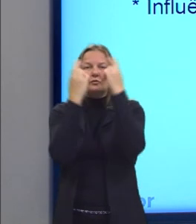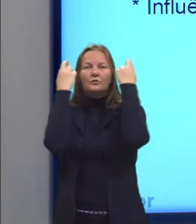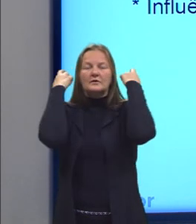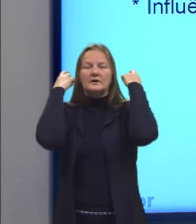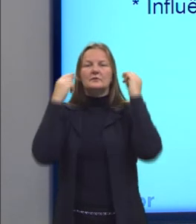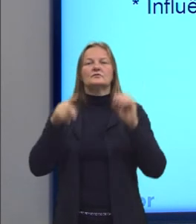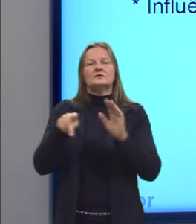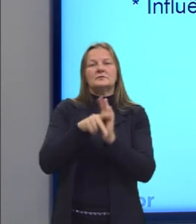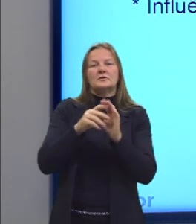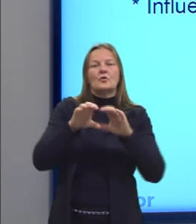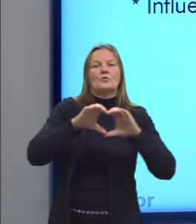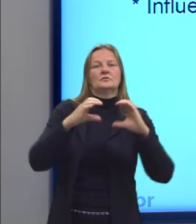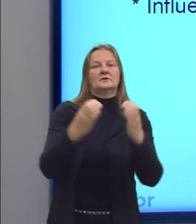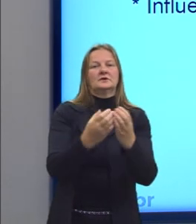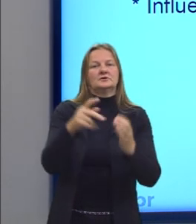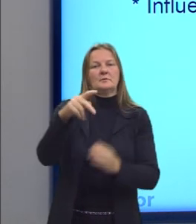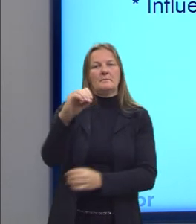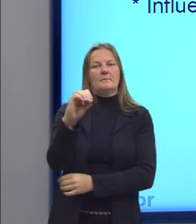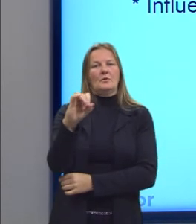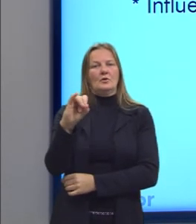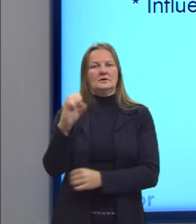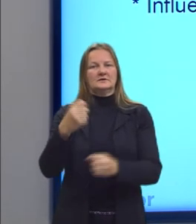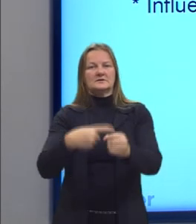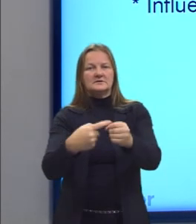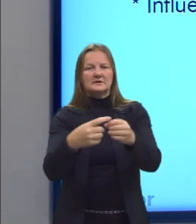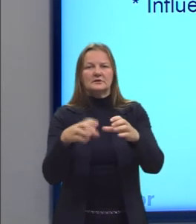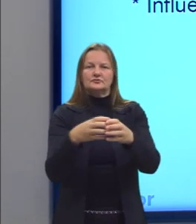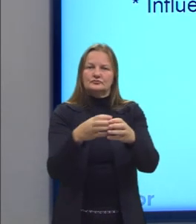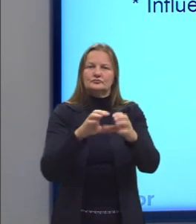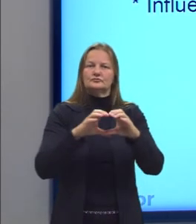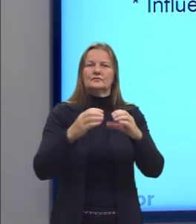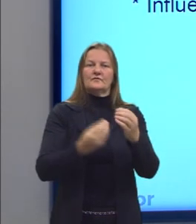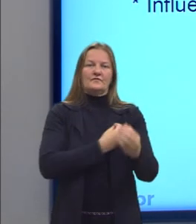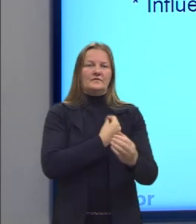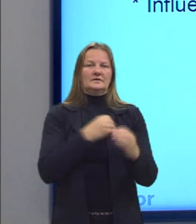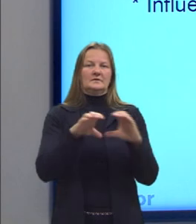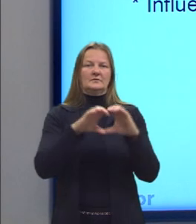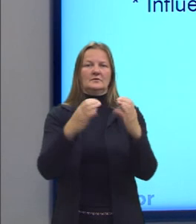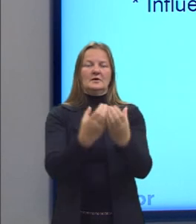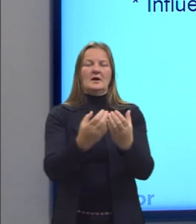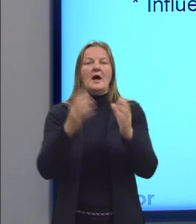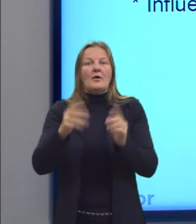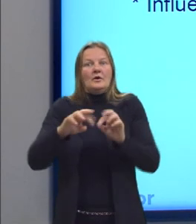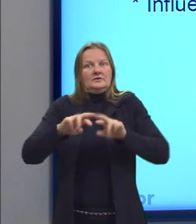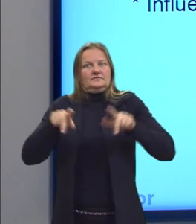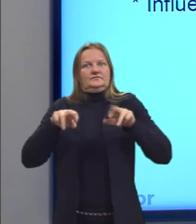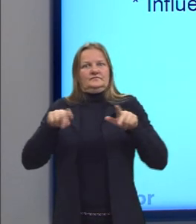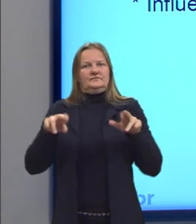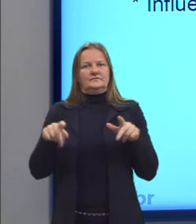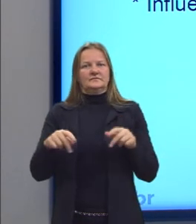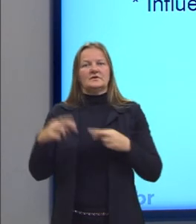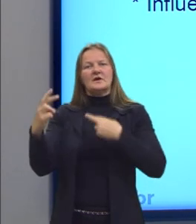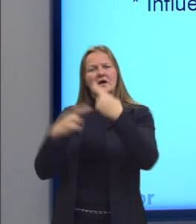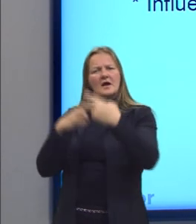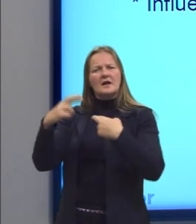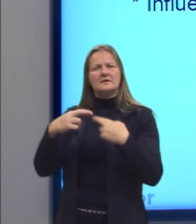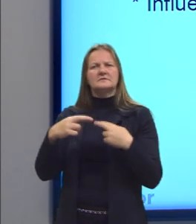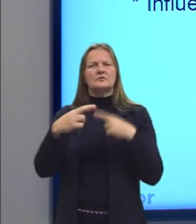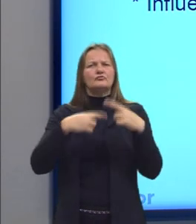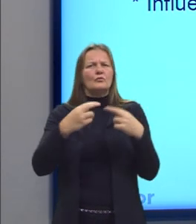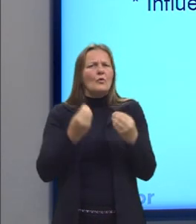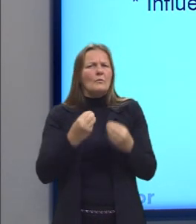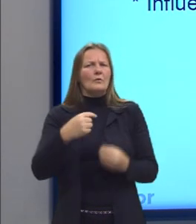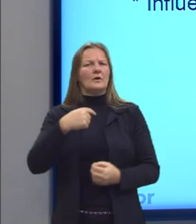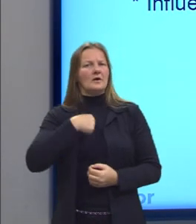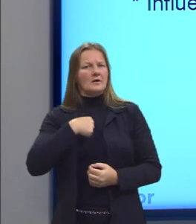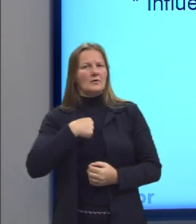voltados para pollys e agora a idade média então o Luiza o sujeito a tua relação você que vai descobrir a fé